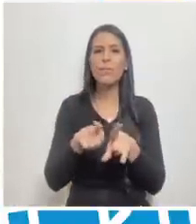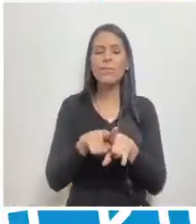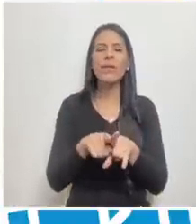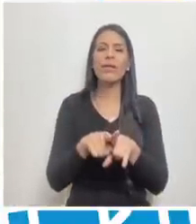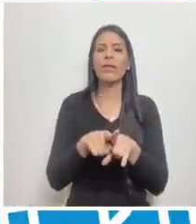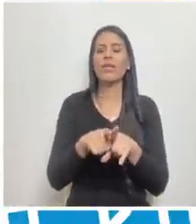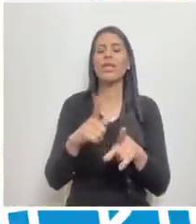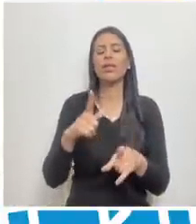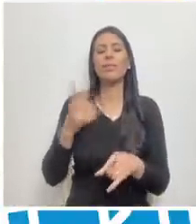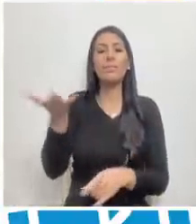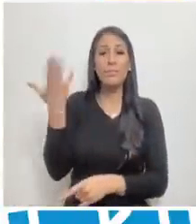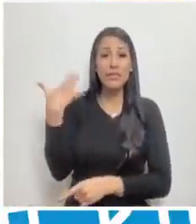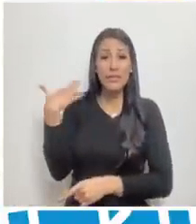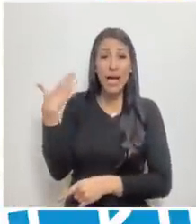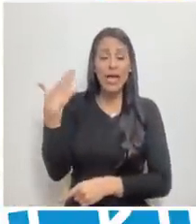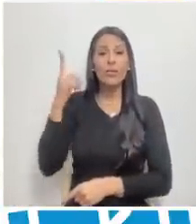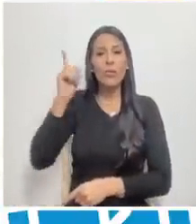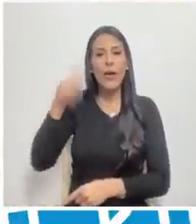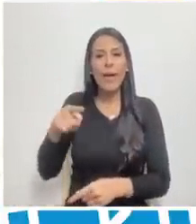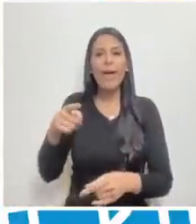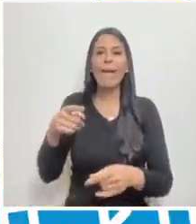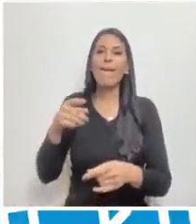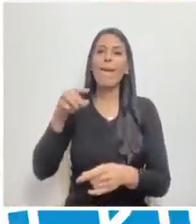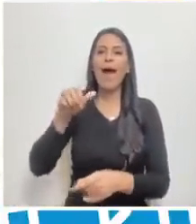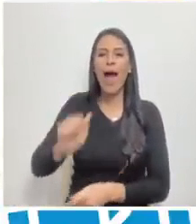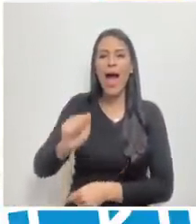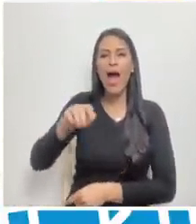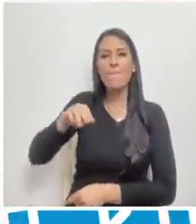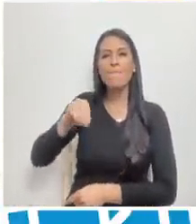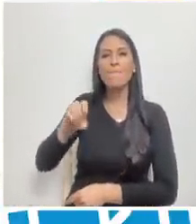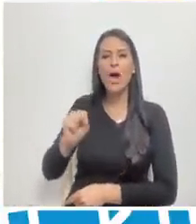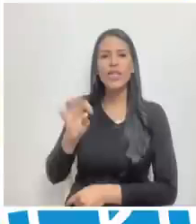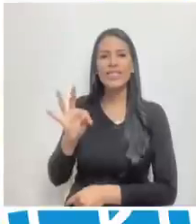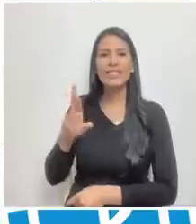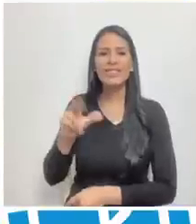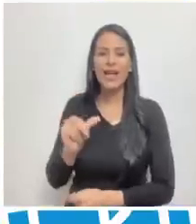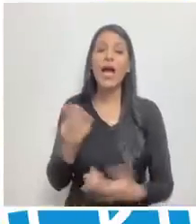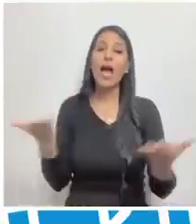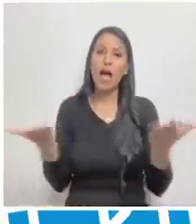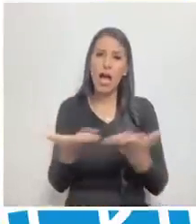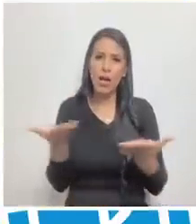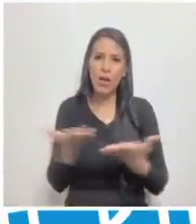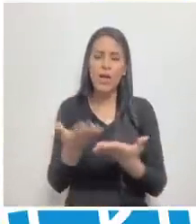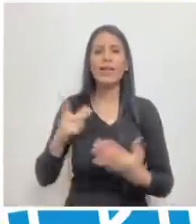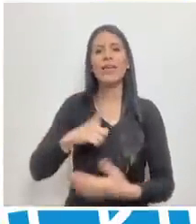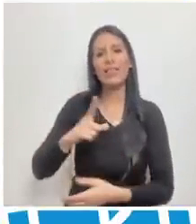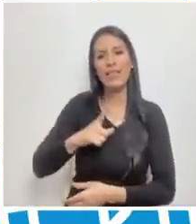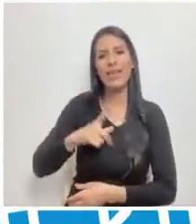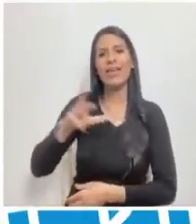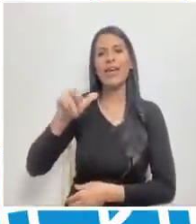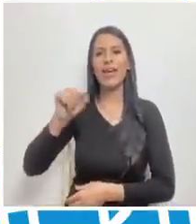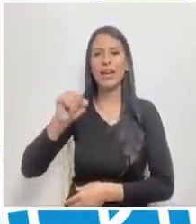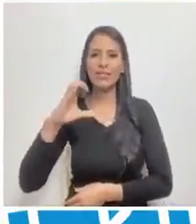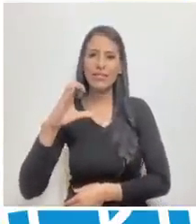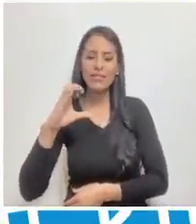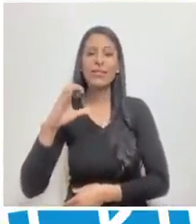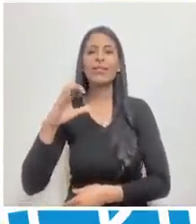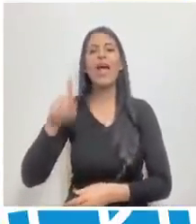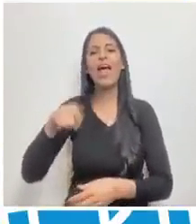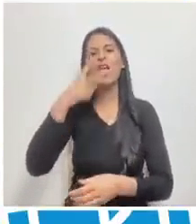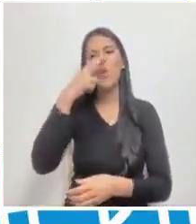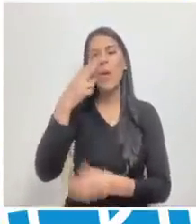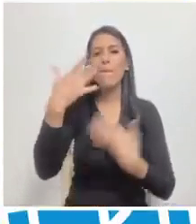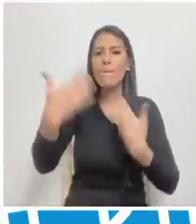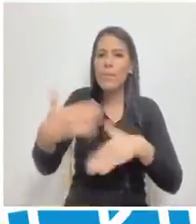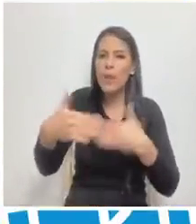modelo amostral para um modelo censitário com a RESC, popularmente conhecido como Prova Brasil,